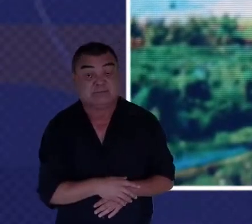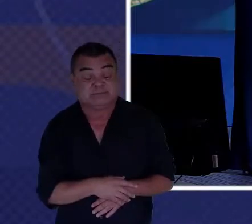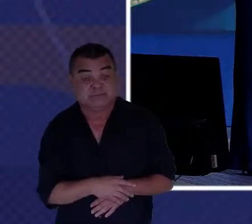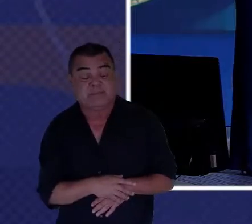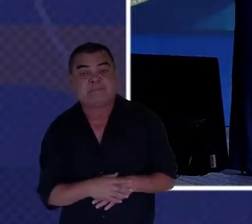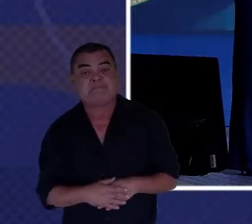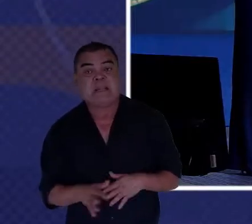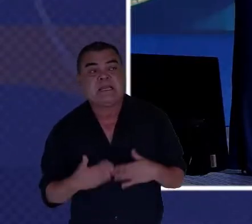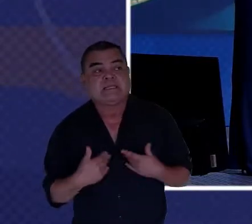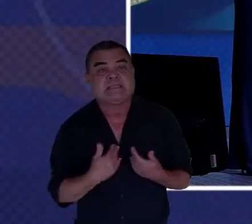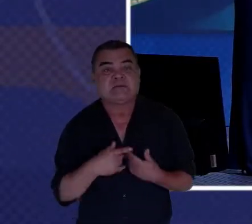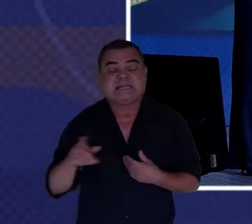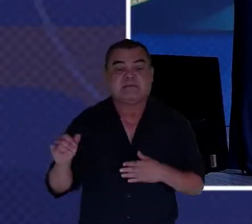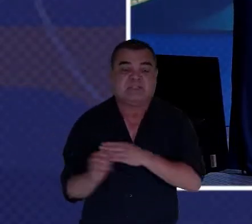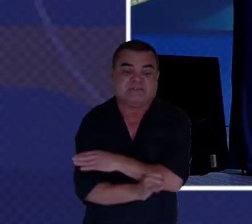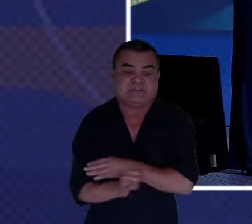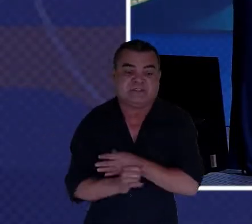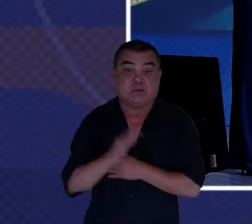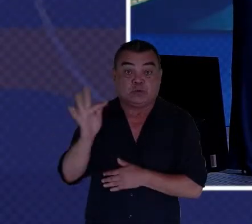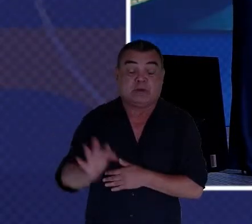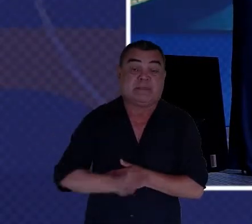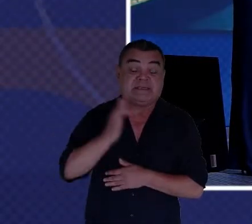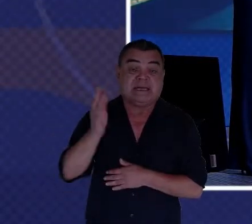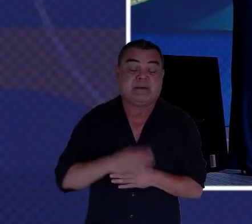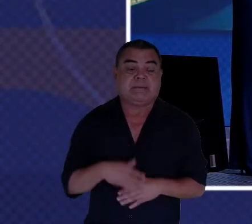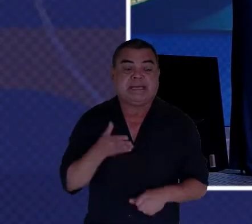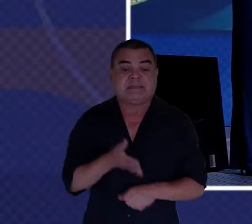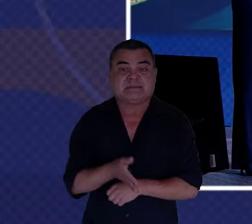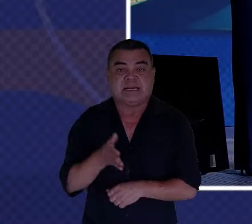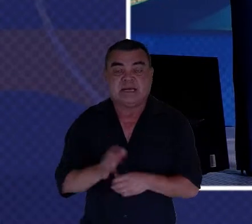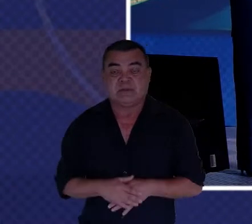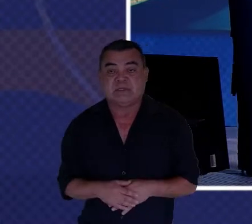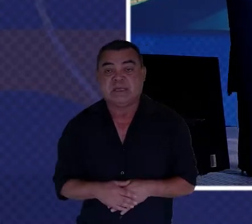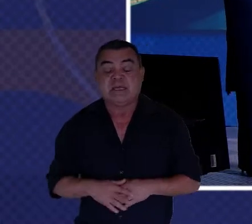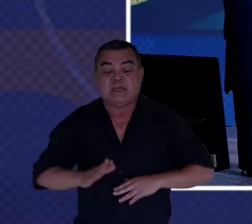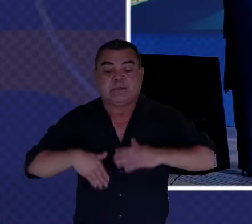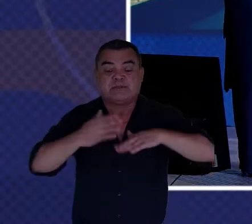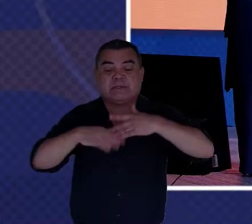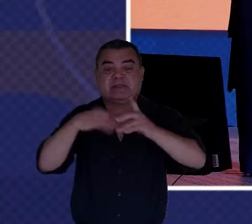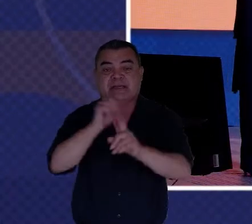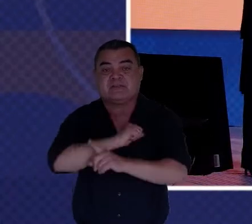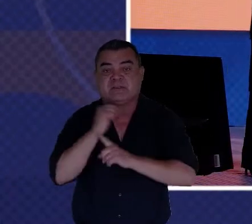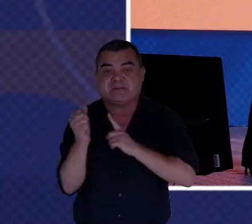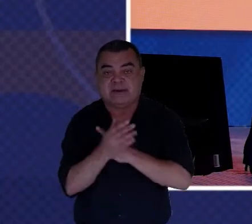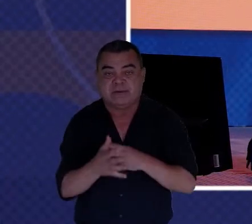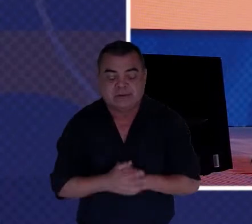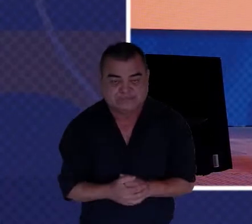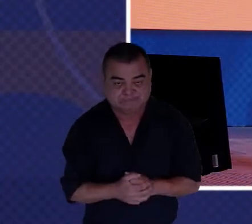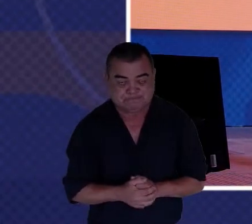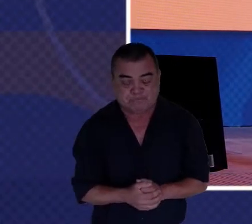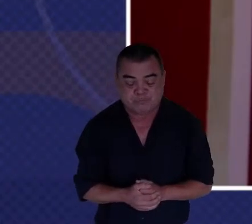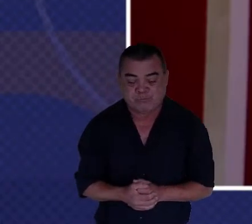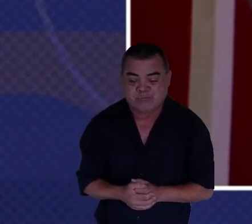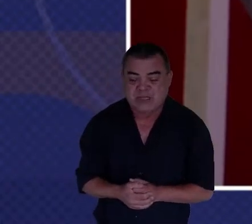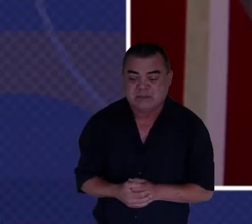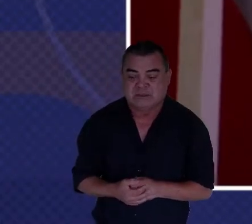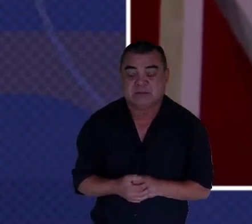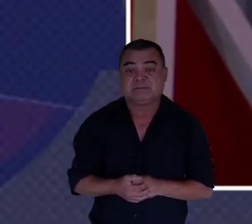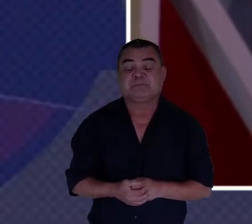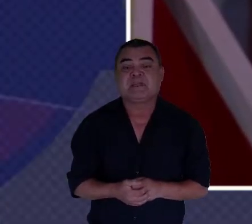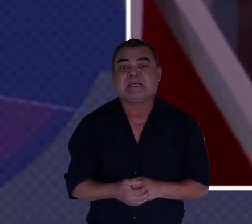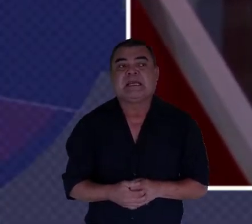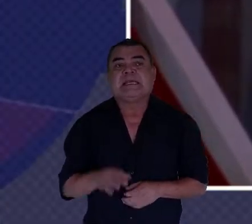vamos saímos então de infraestrutura do amanhã para entrarmos em prosperidade social e a